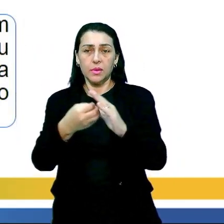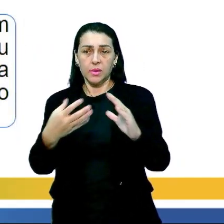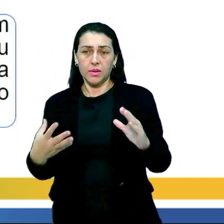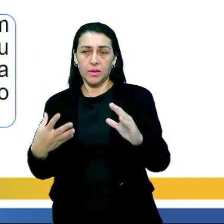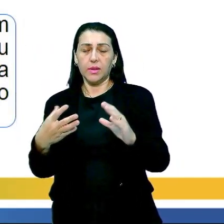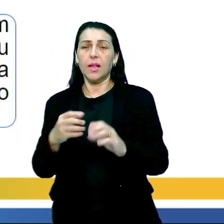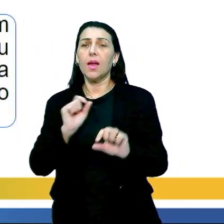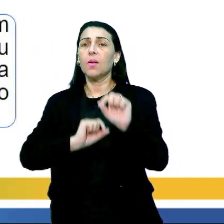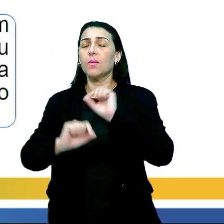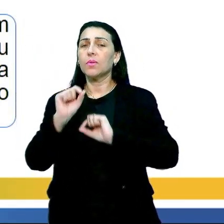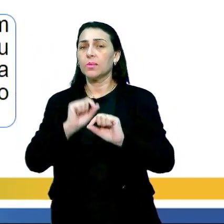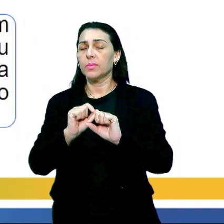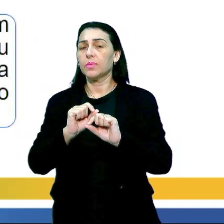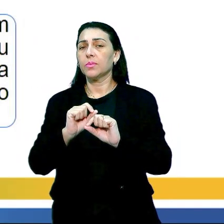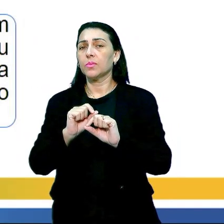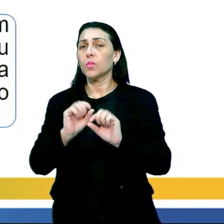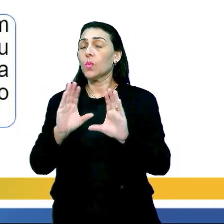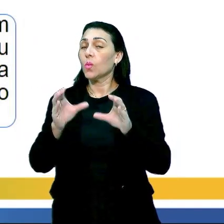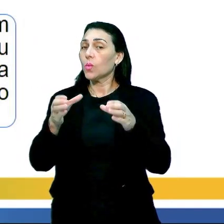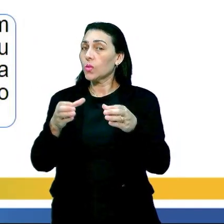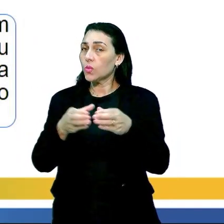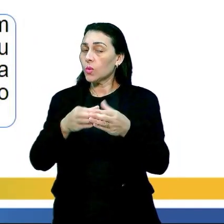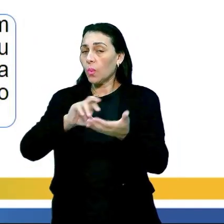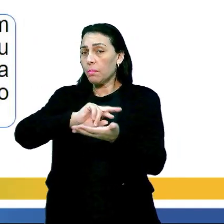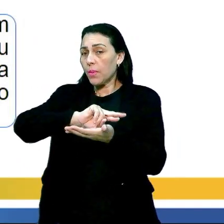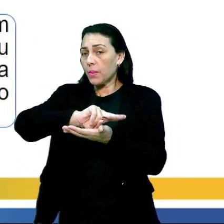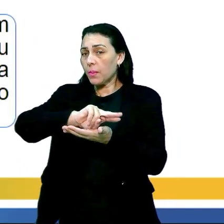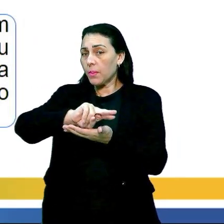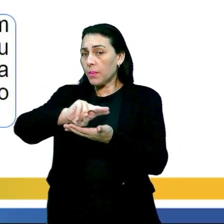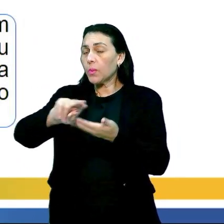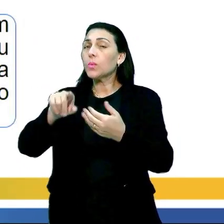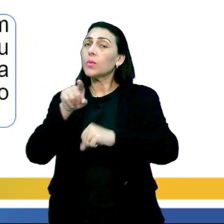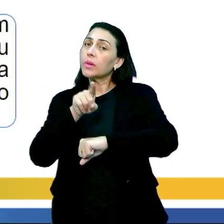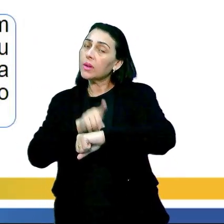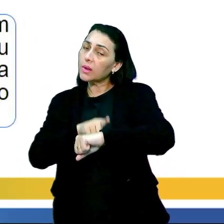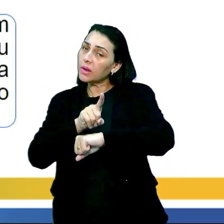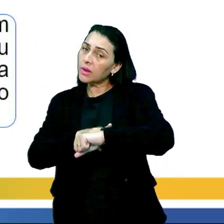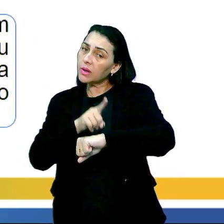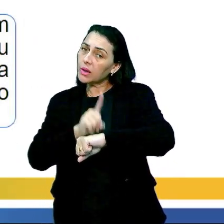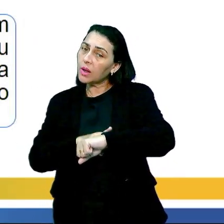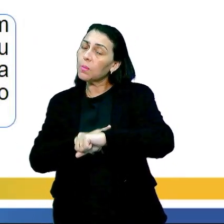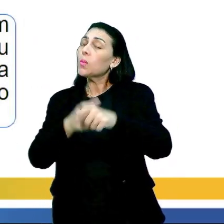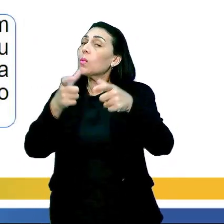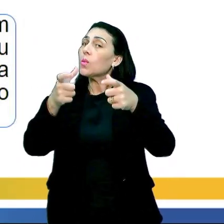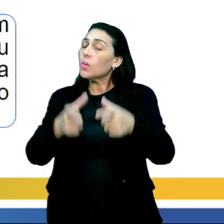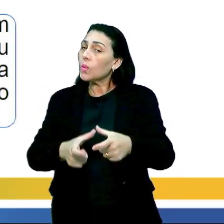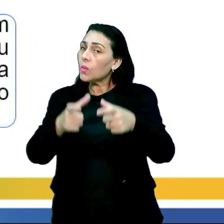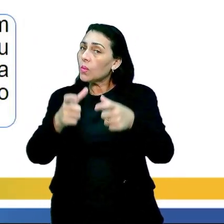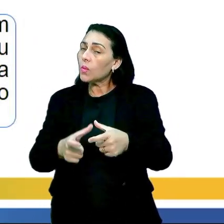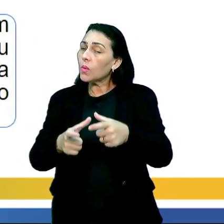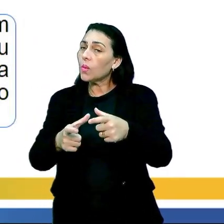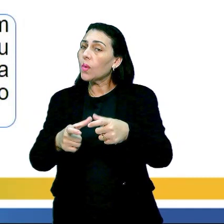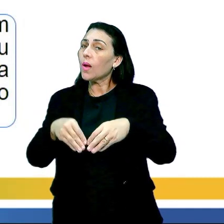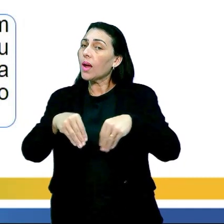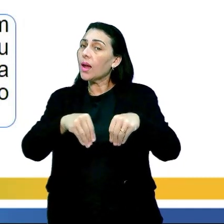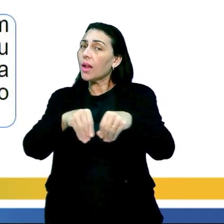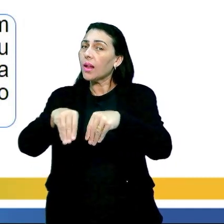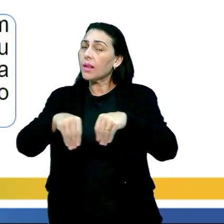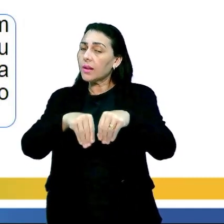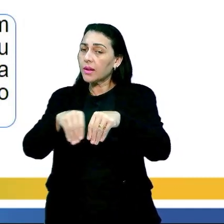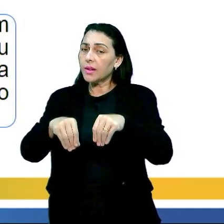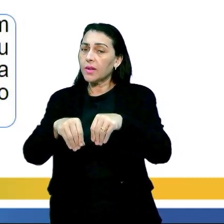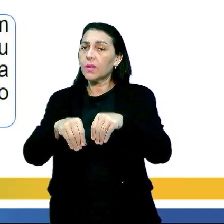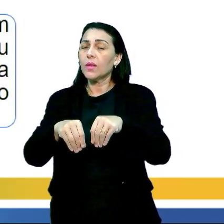do clima é justamente um conjunto de variações do tempo de um determinado lugar na superfície